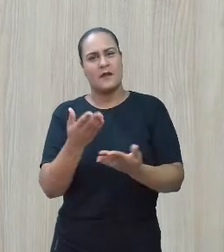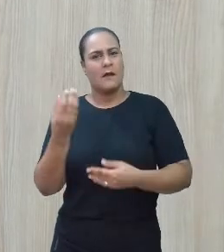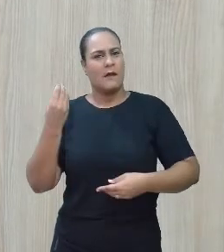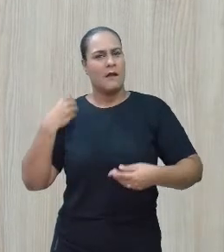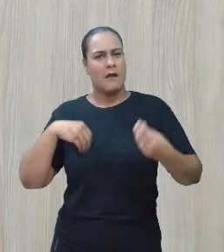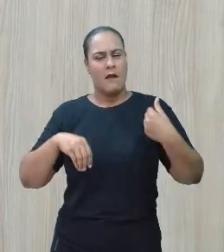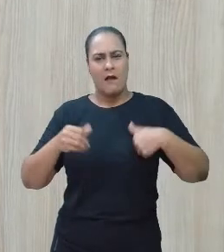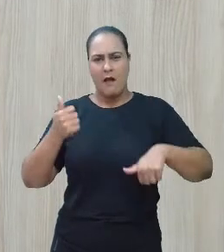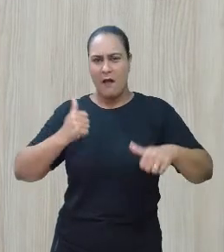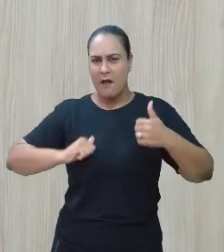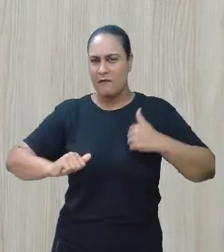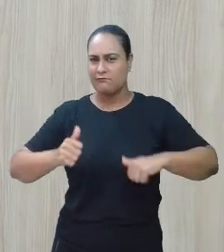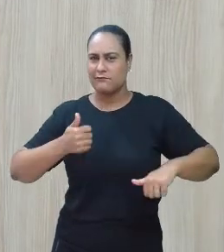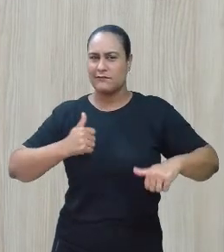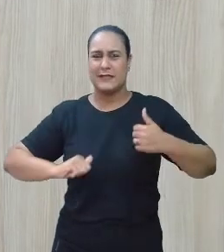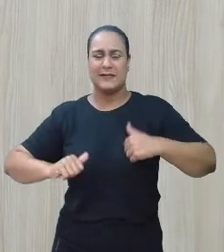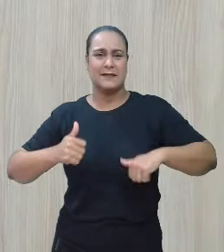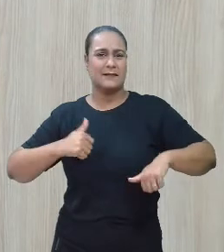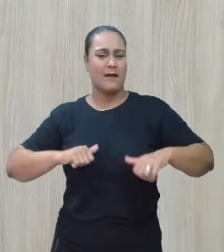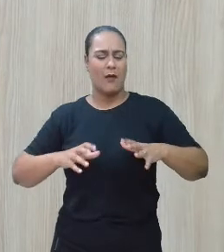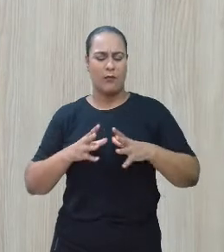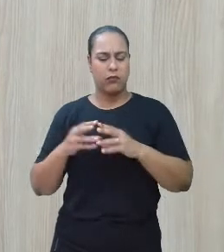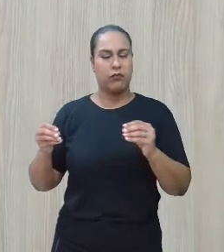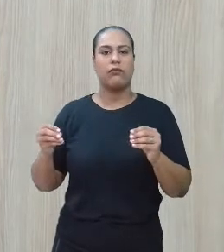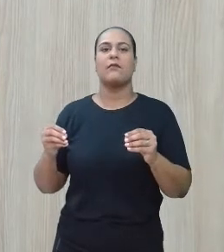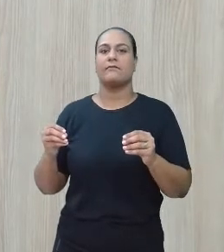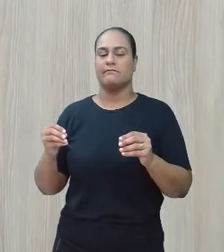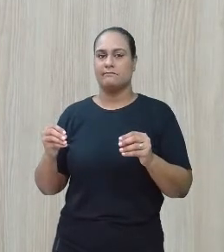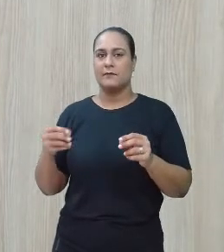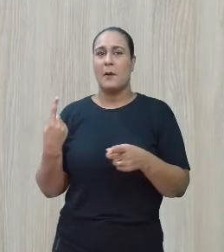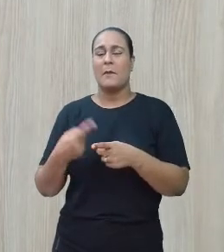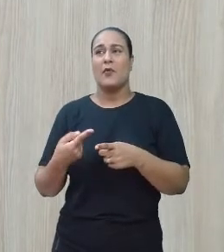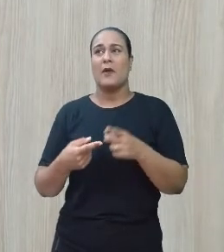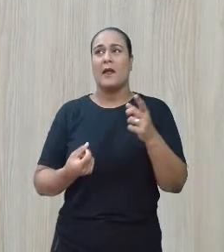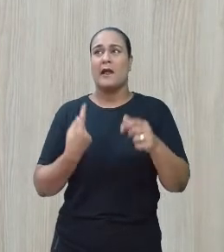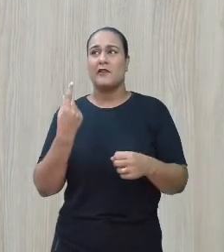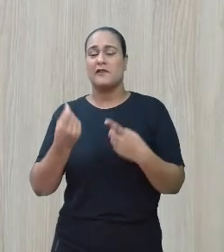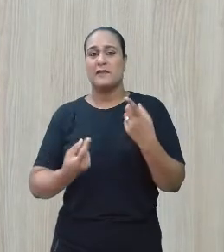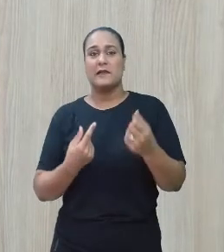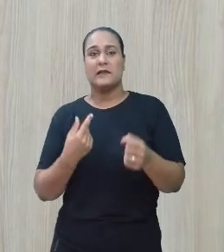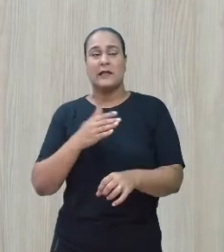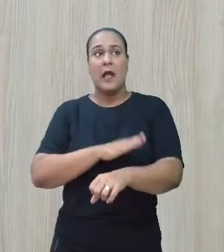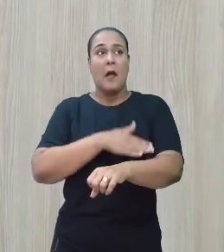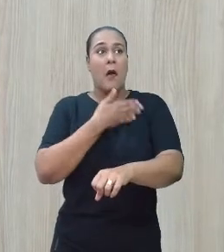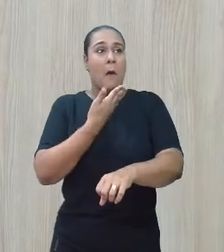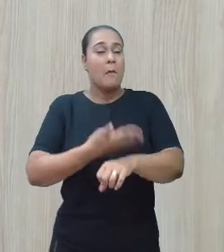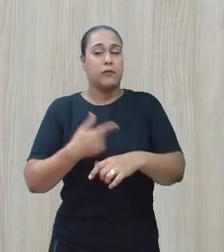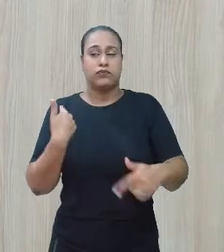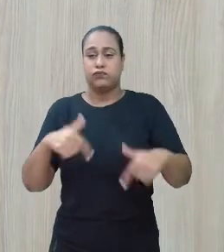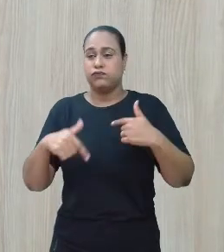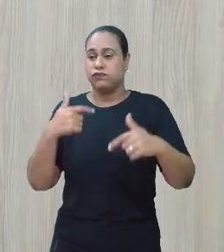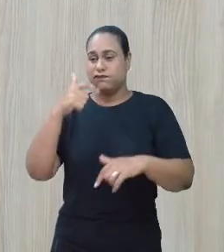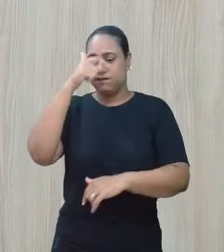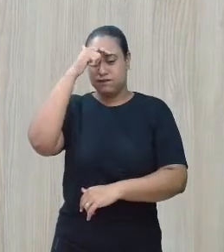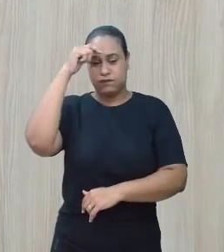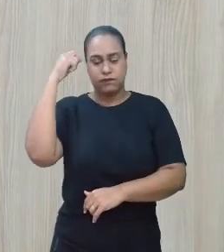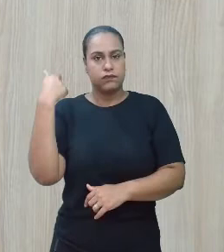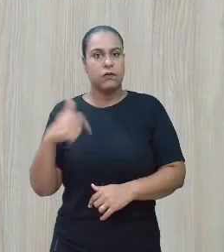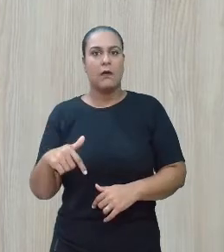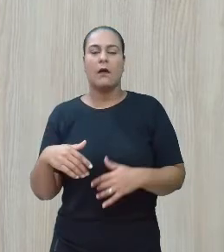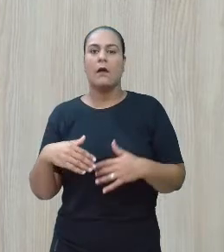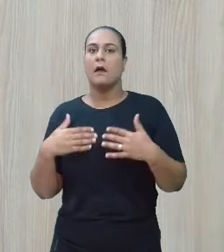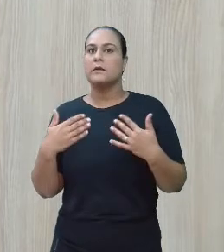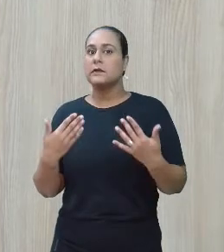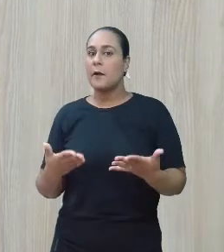Isabel disse, a vida hoje é tão corrida, que às vezes não paramos nem para pensar e imaginar o que estamos sentindo, e às vezes nem percebemos que estamos